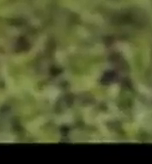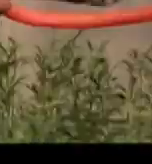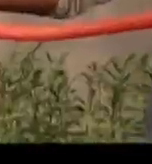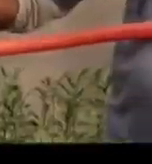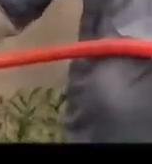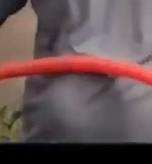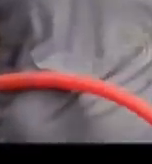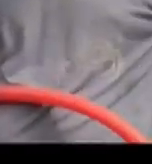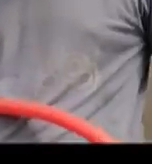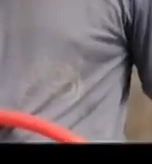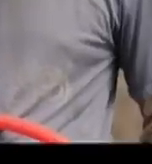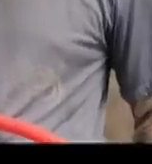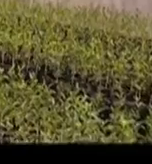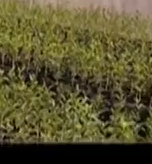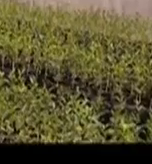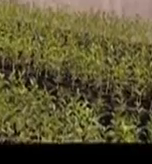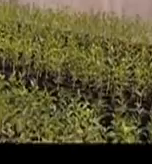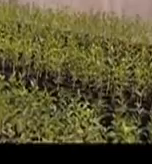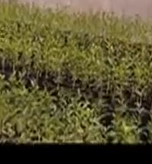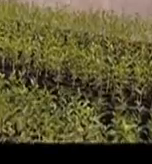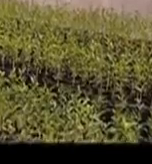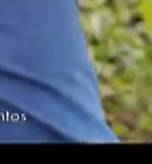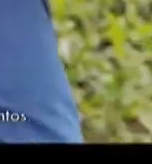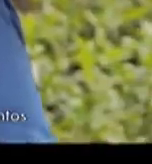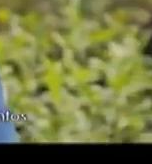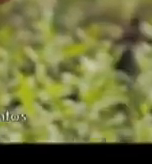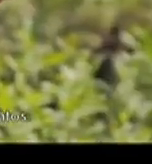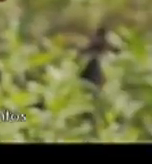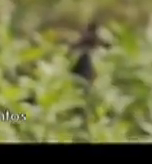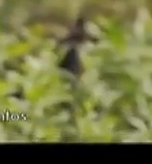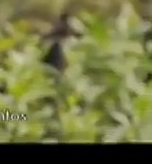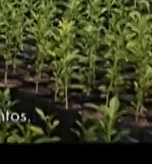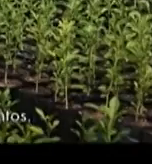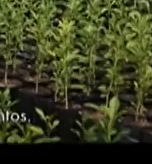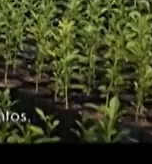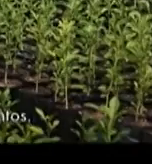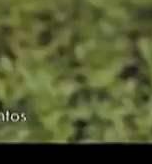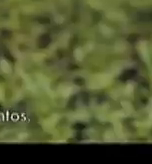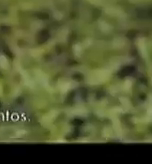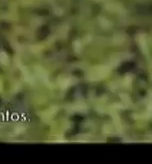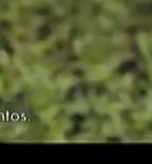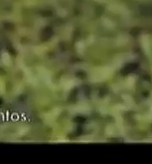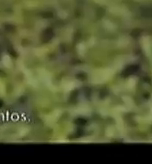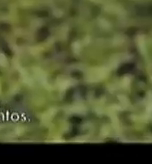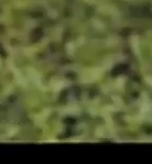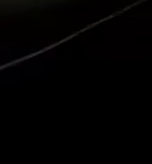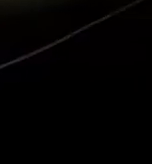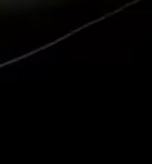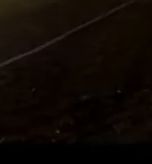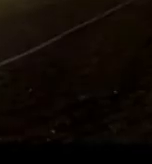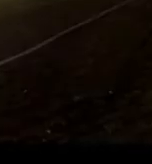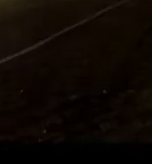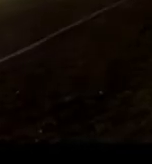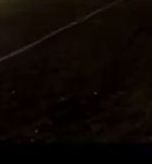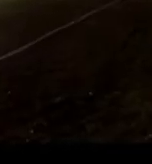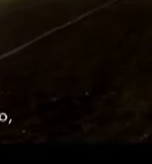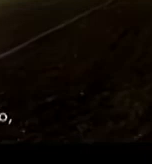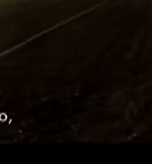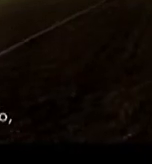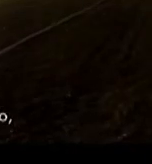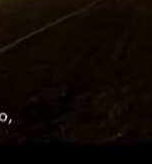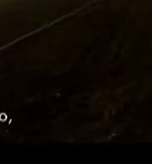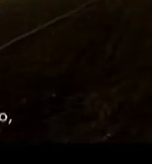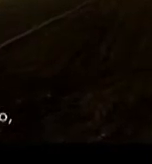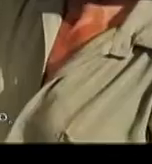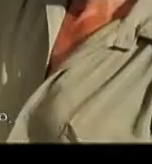marido também. Como meu pai conseguiu a terra, a gente viu que era bom a gente trabalhar junto. Com